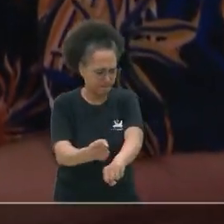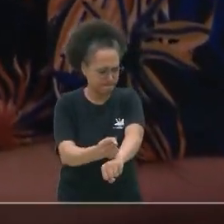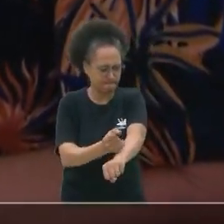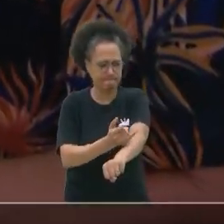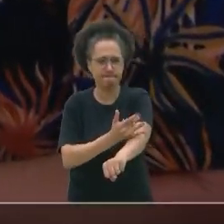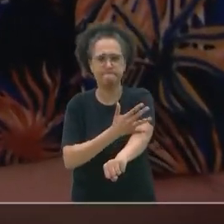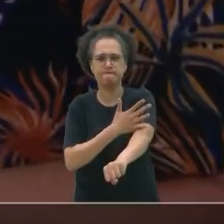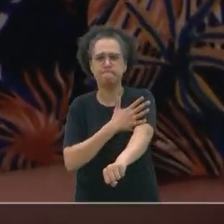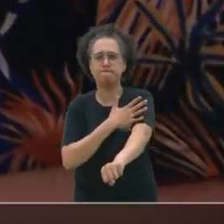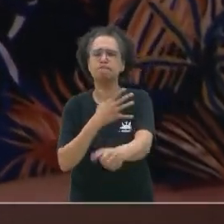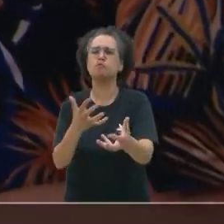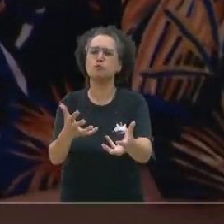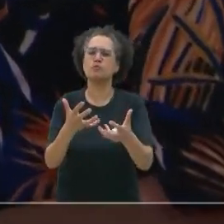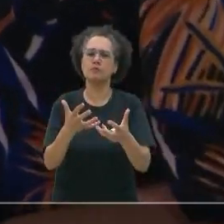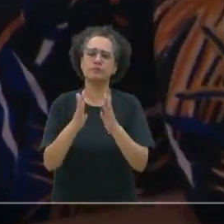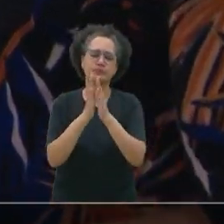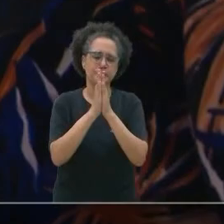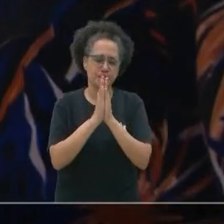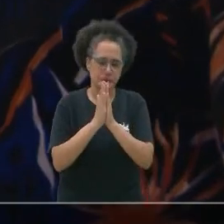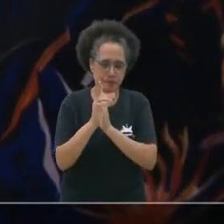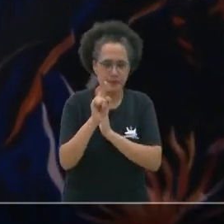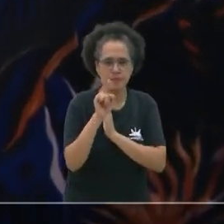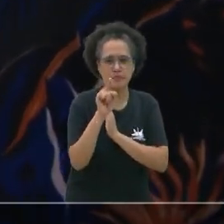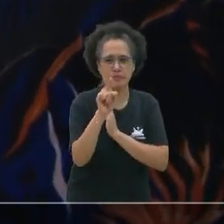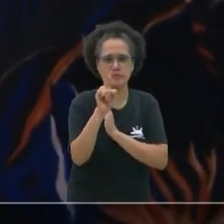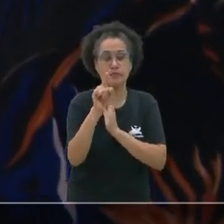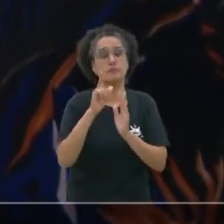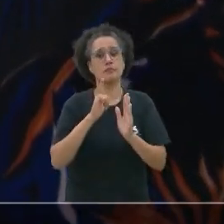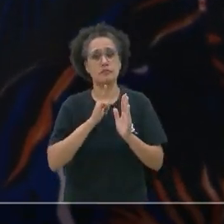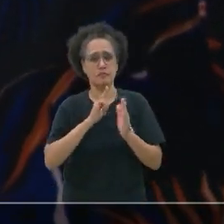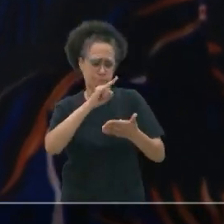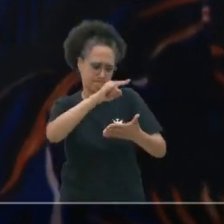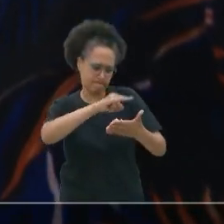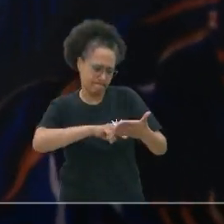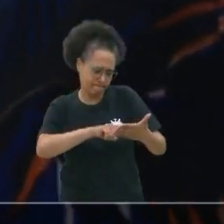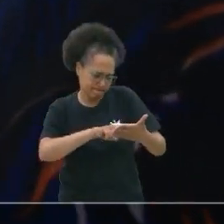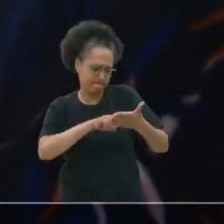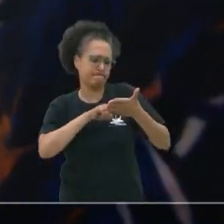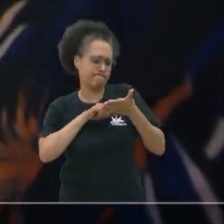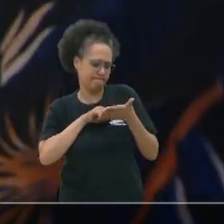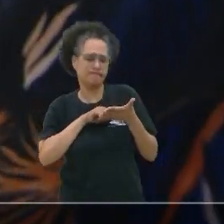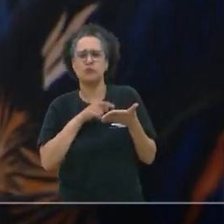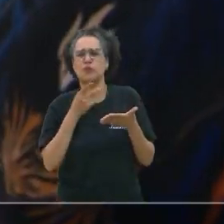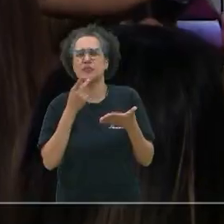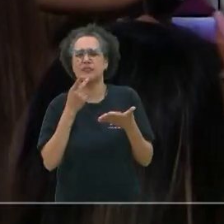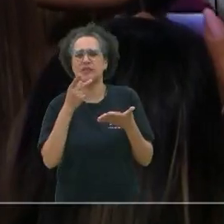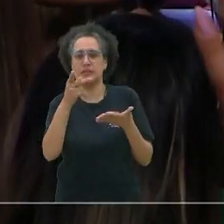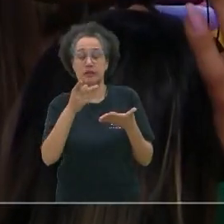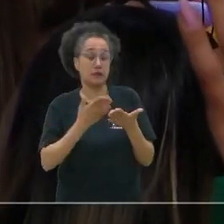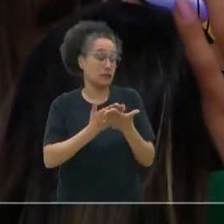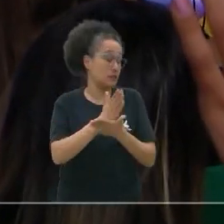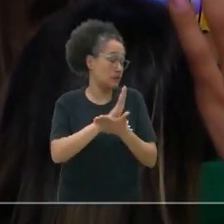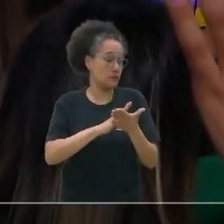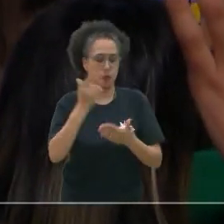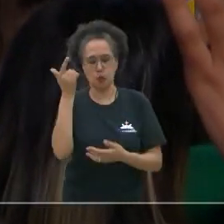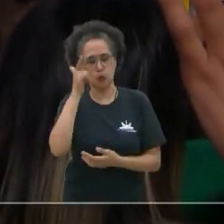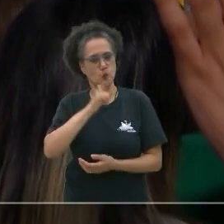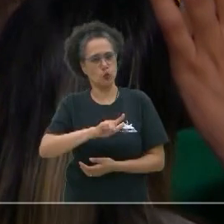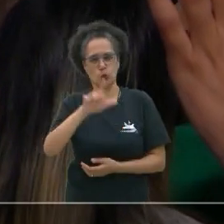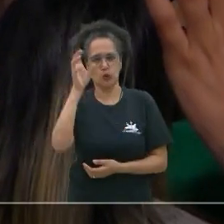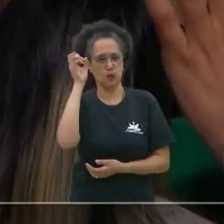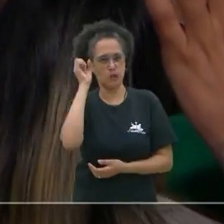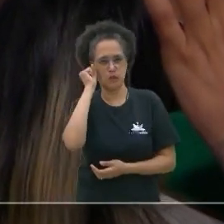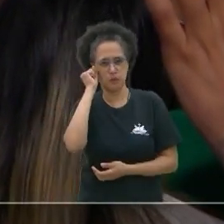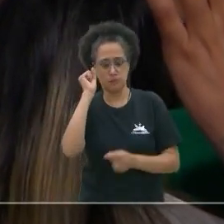emocionais. Eu quero rezar por você que recebeu um diagnóstico e esse diagnóstico tem tirado o teu sono, tem roubado a